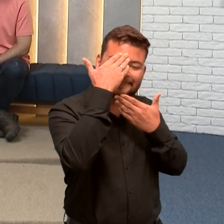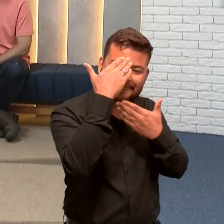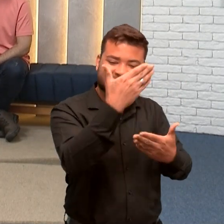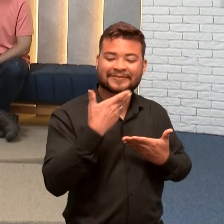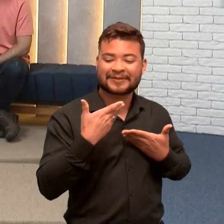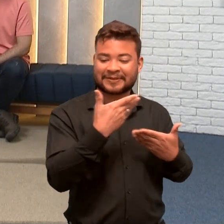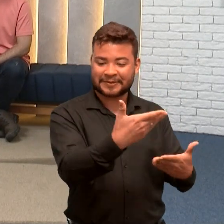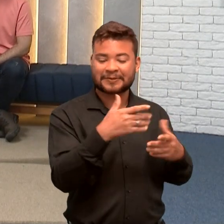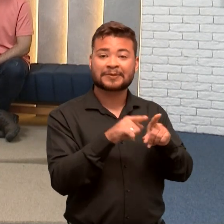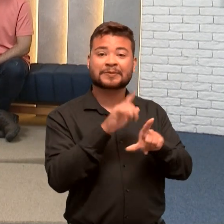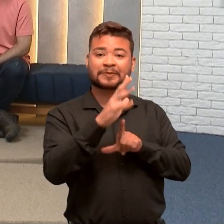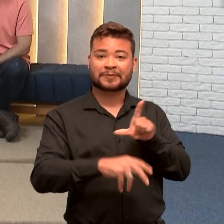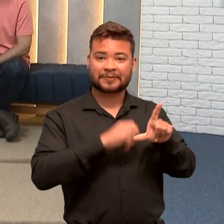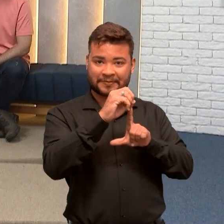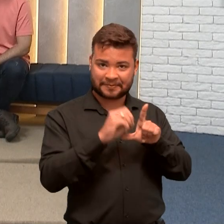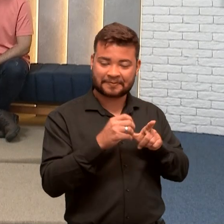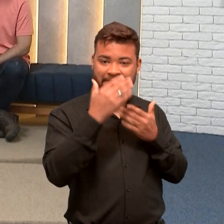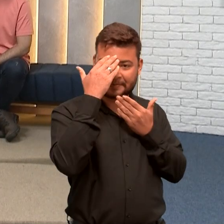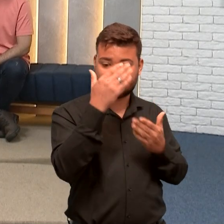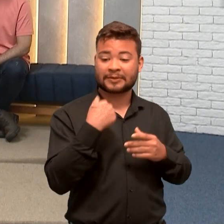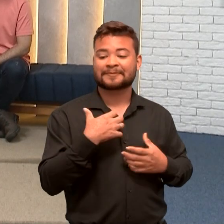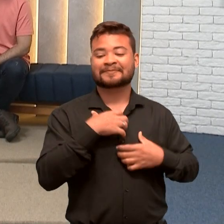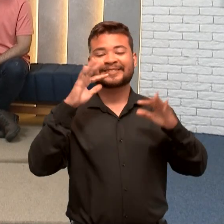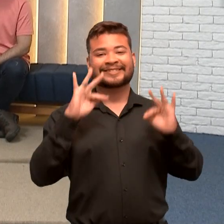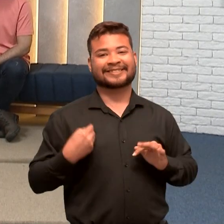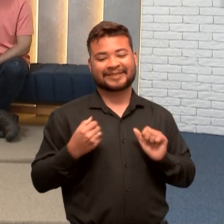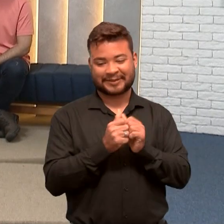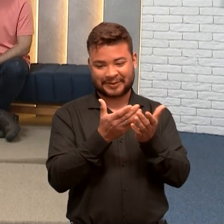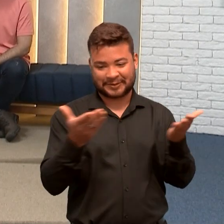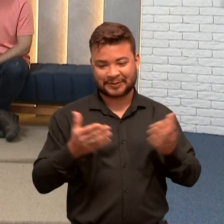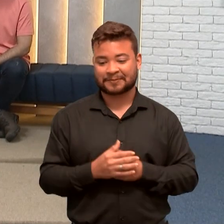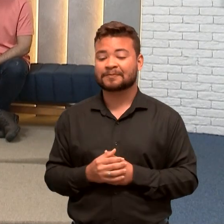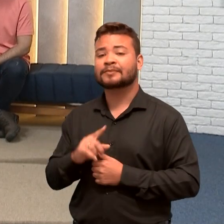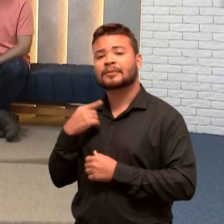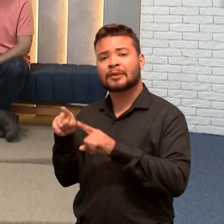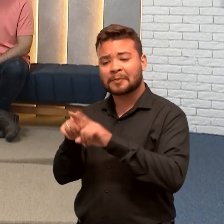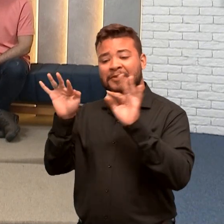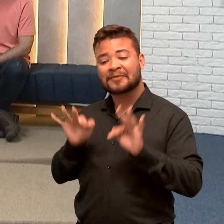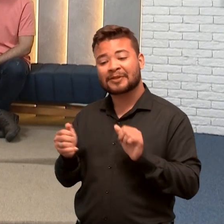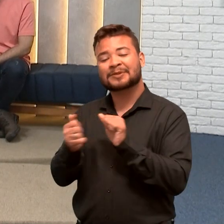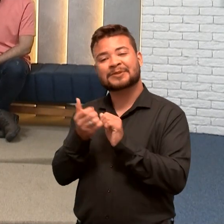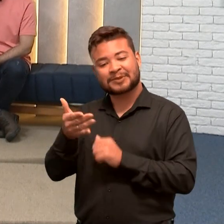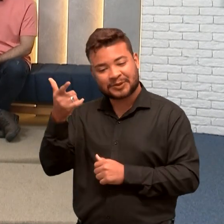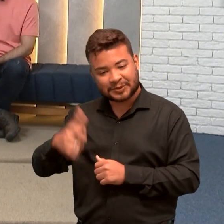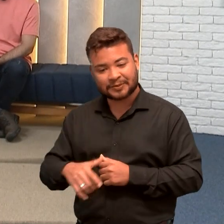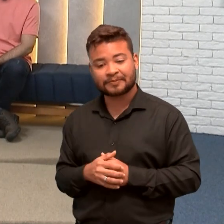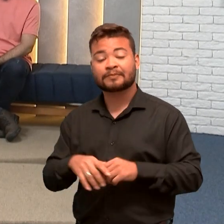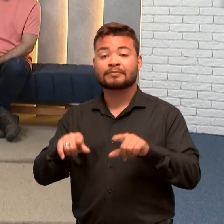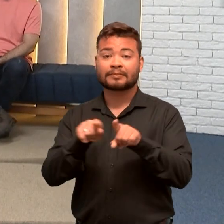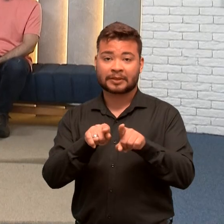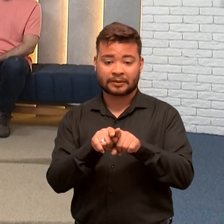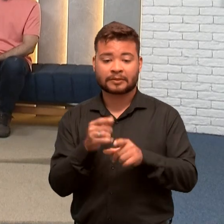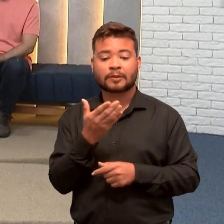Cássia, Mundo UFG. Estou muito feliz de estar aqui com vocês. E a gente feliz também de recebê-la aqui novamente. Com a gente aqui também,